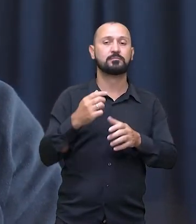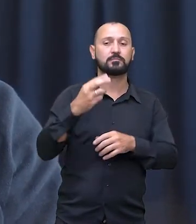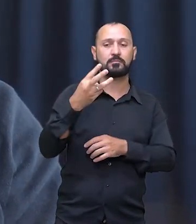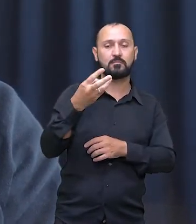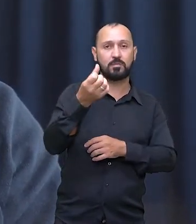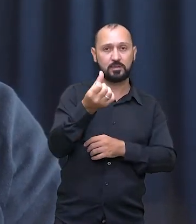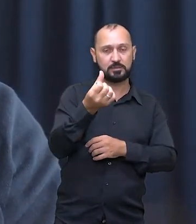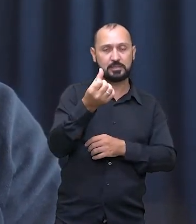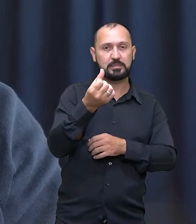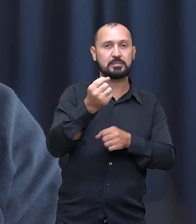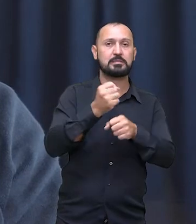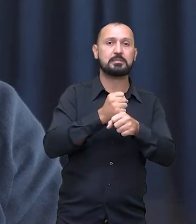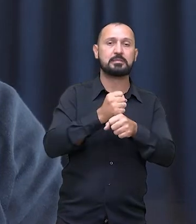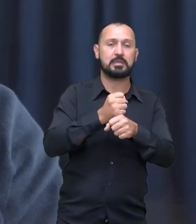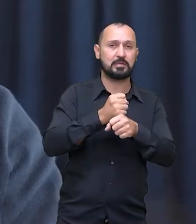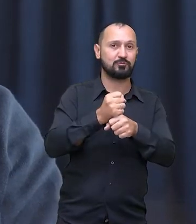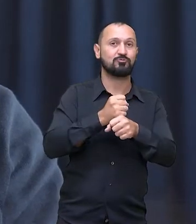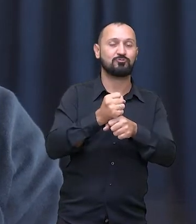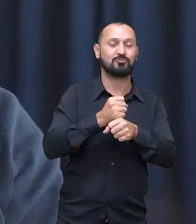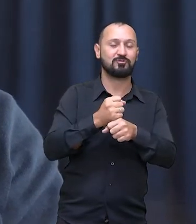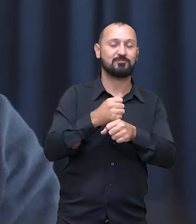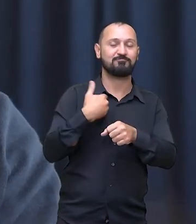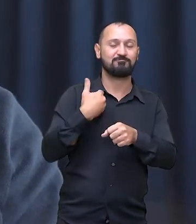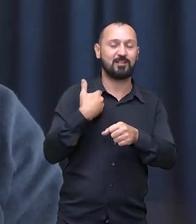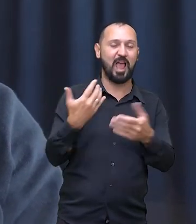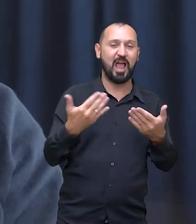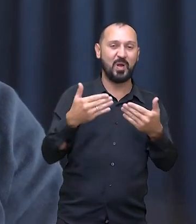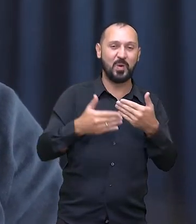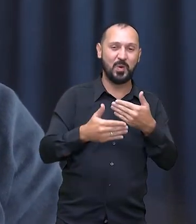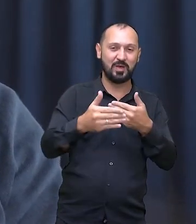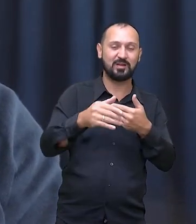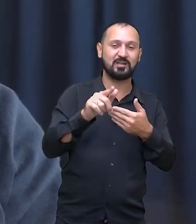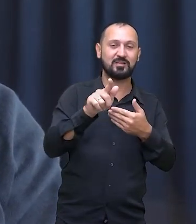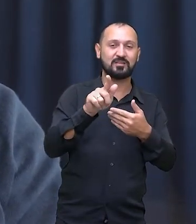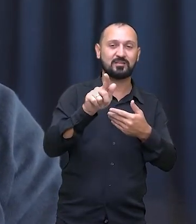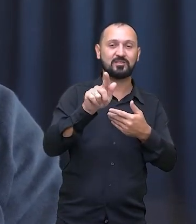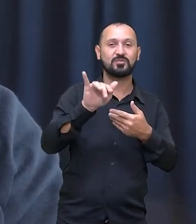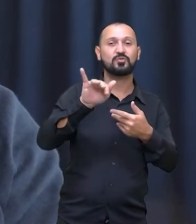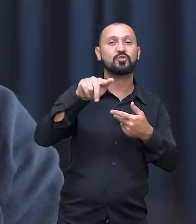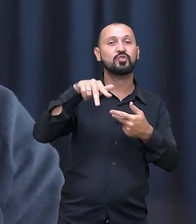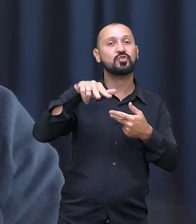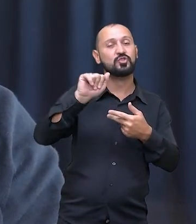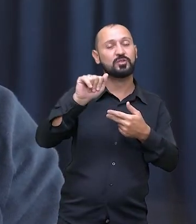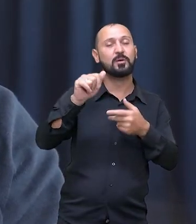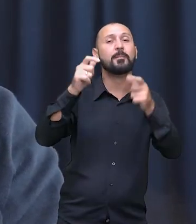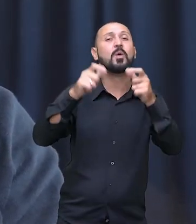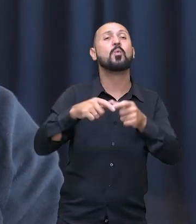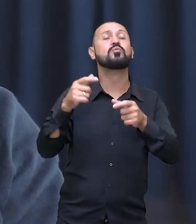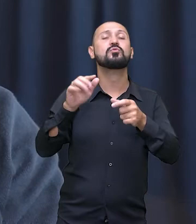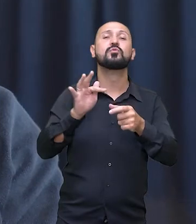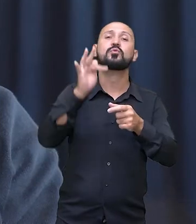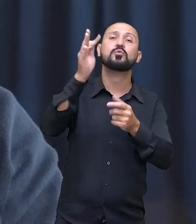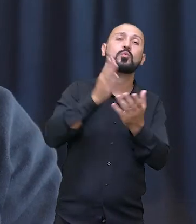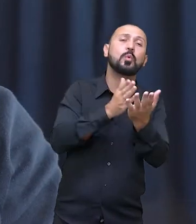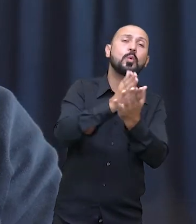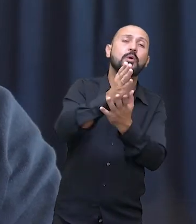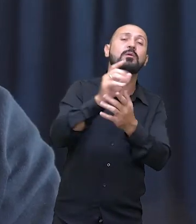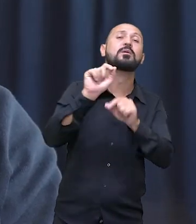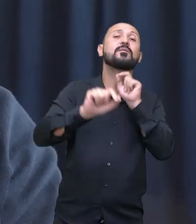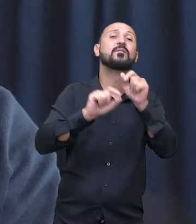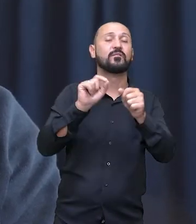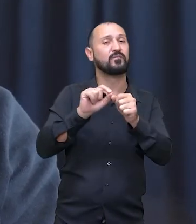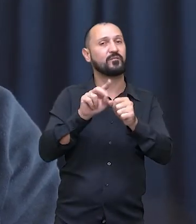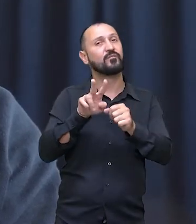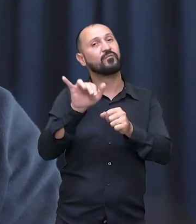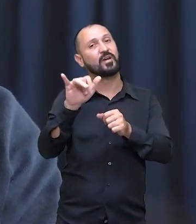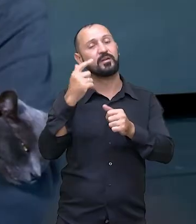nesses 36 anos que já fez a ginga, né? A minha preocupação é muito com isso, para onde a gente vai, né? O que